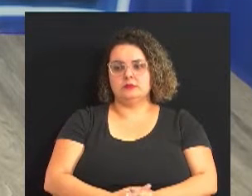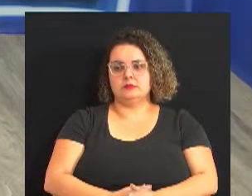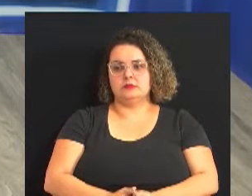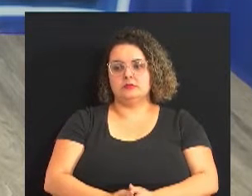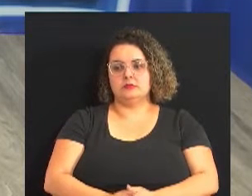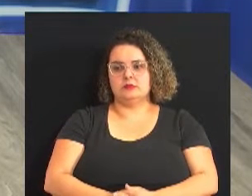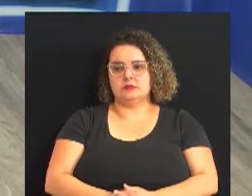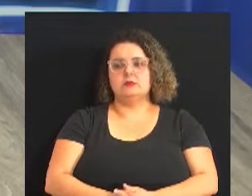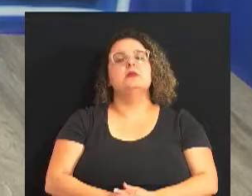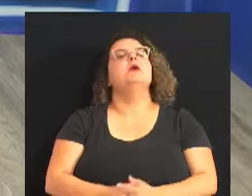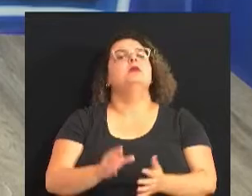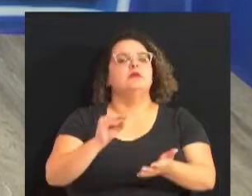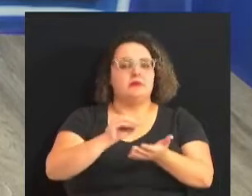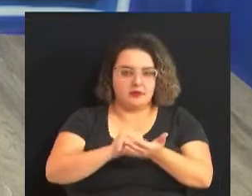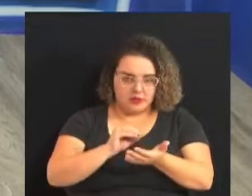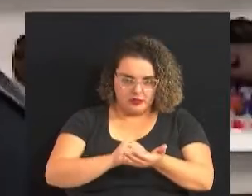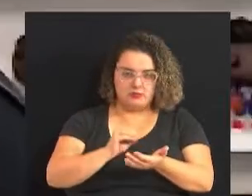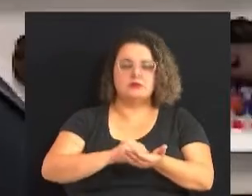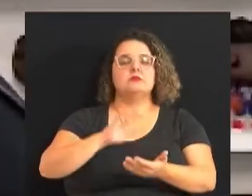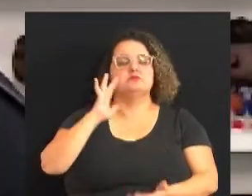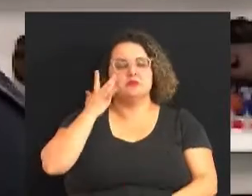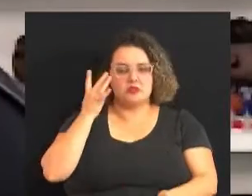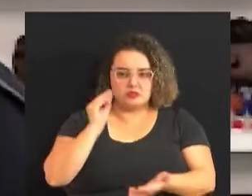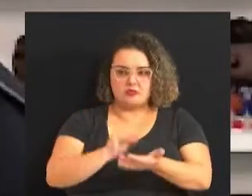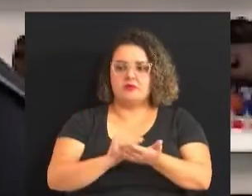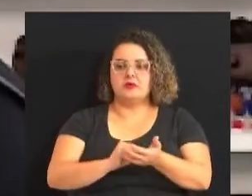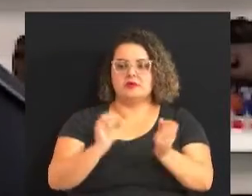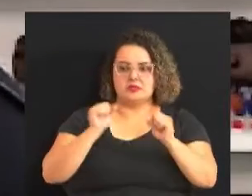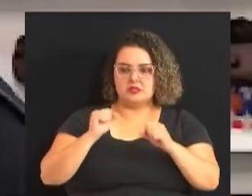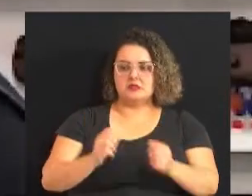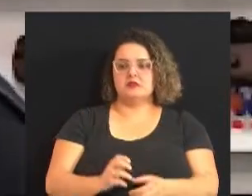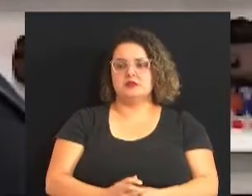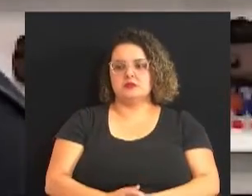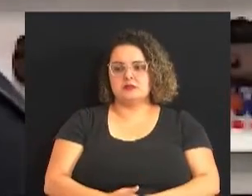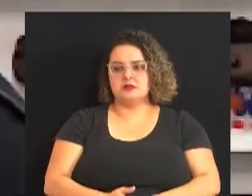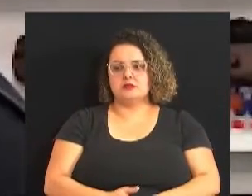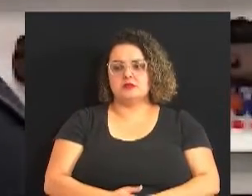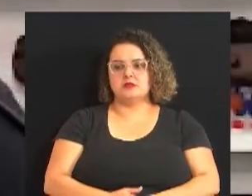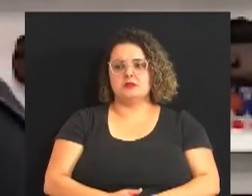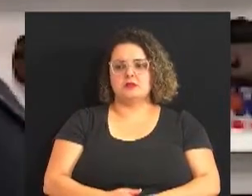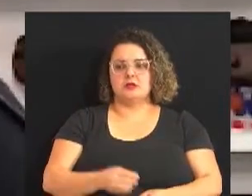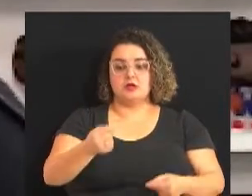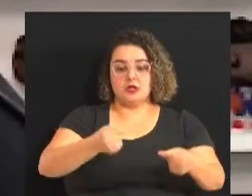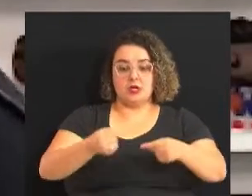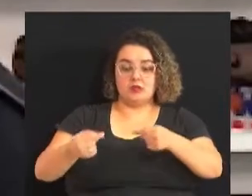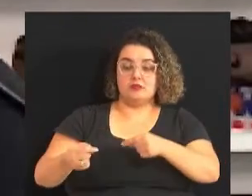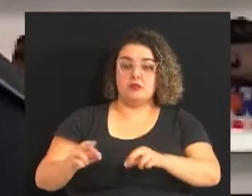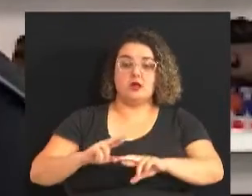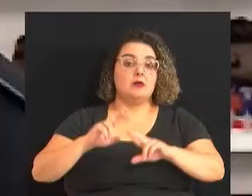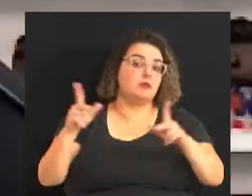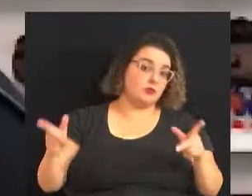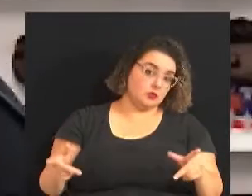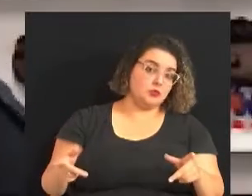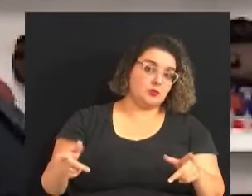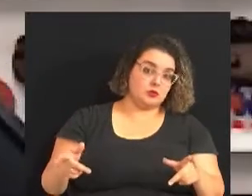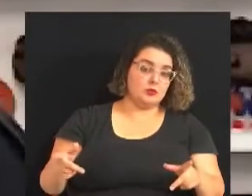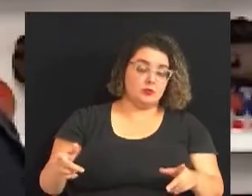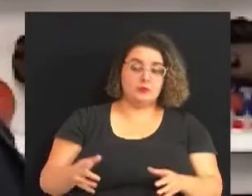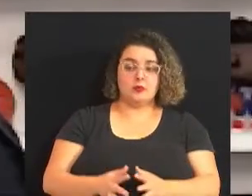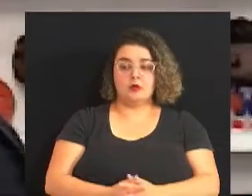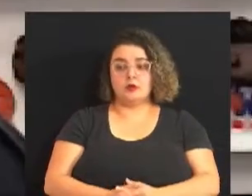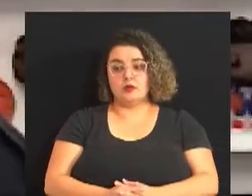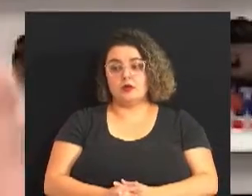O que falta, assim, a fórmula de disputa ela mudou. Eu acho que ela é até interessante, mas